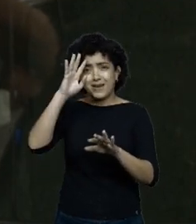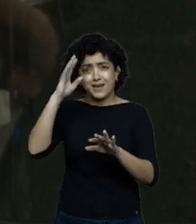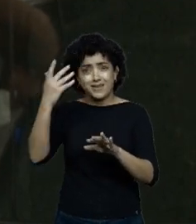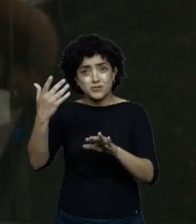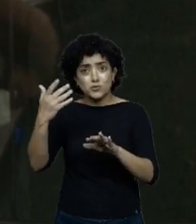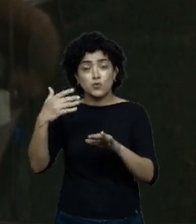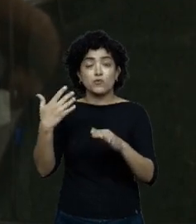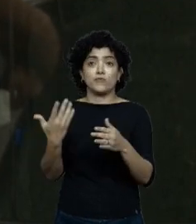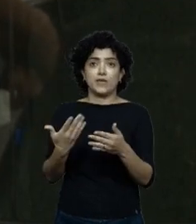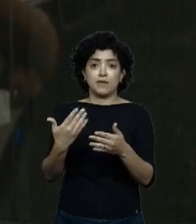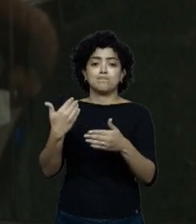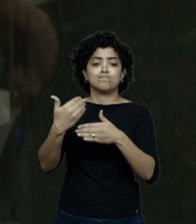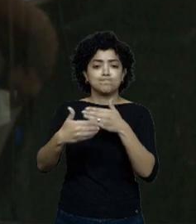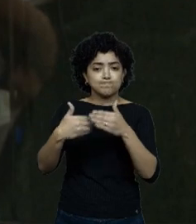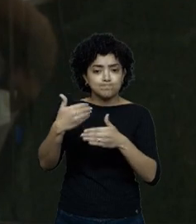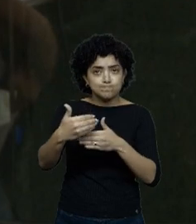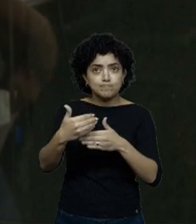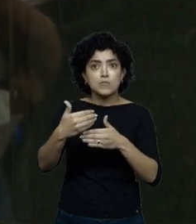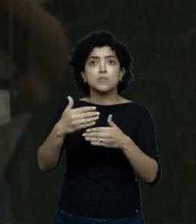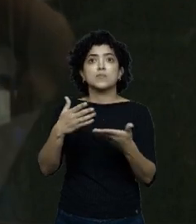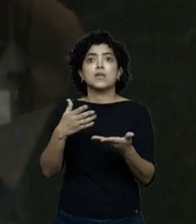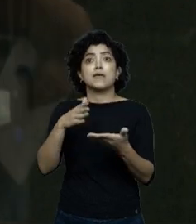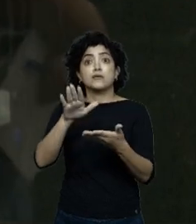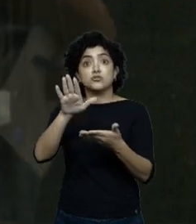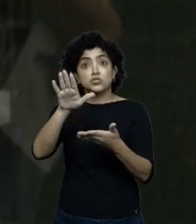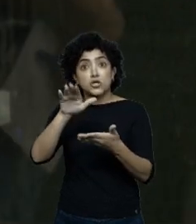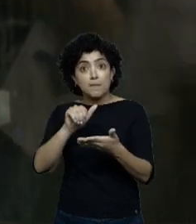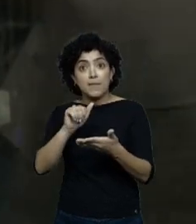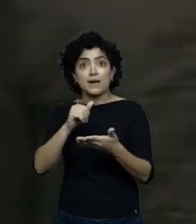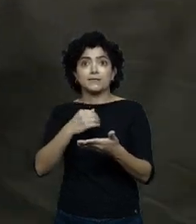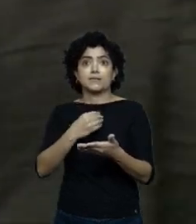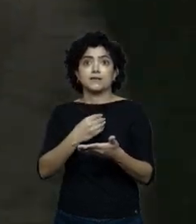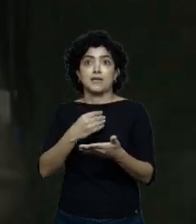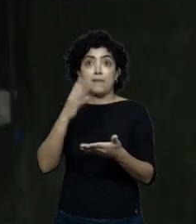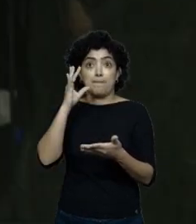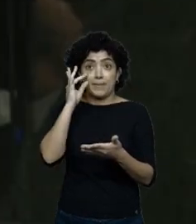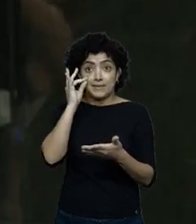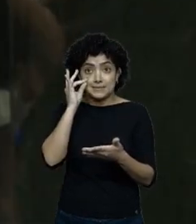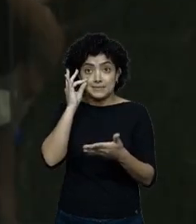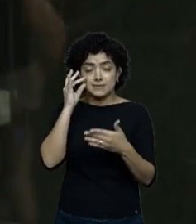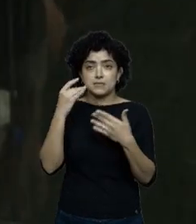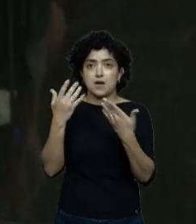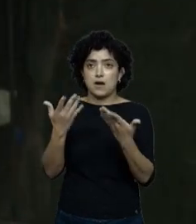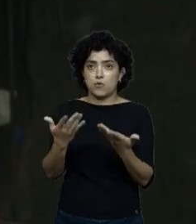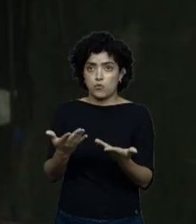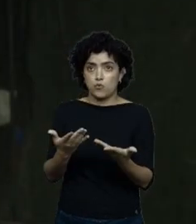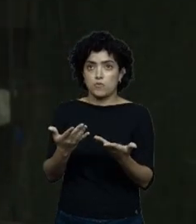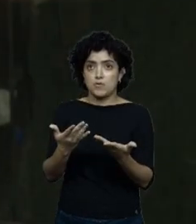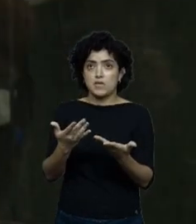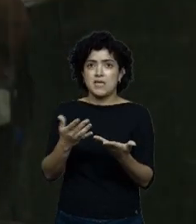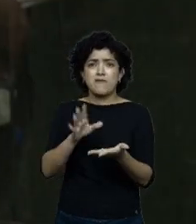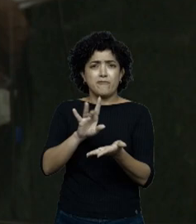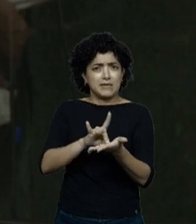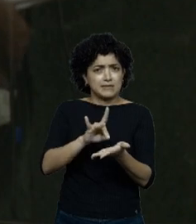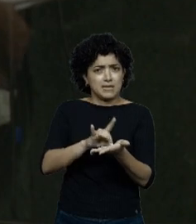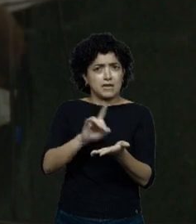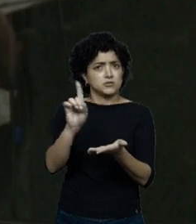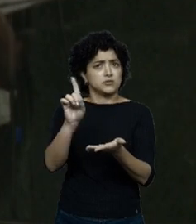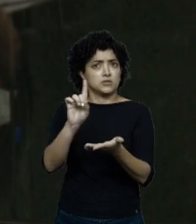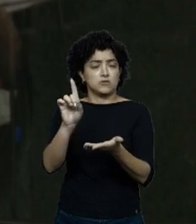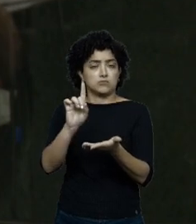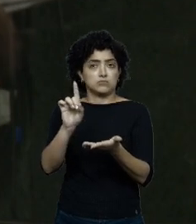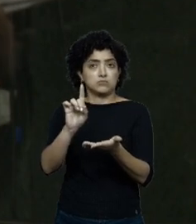processo primeiro na precisa ter chamada presencial e não é verdade o que foi levantado como argumento aqui